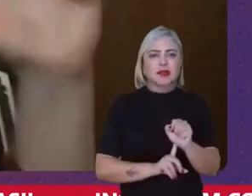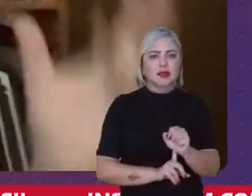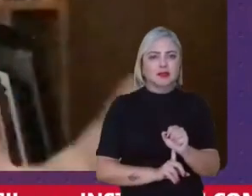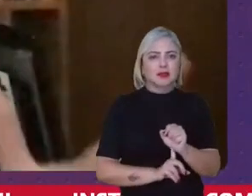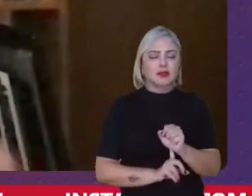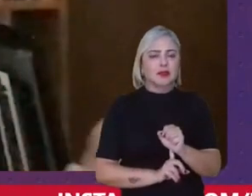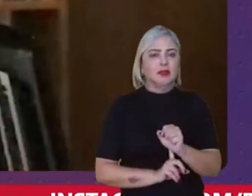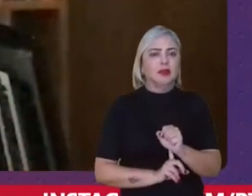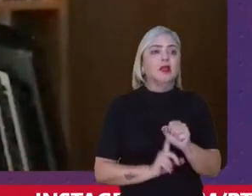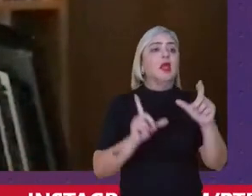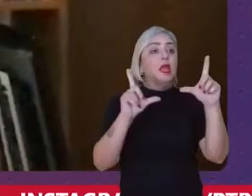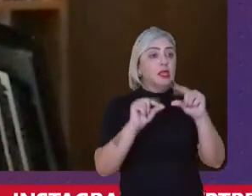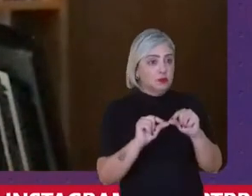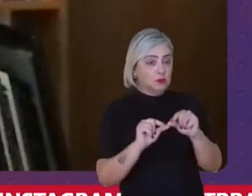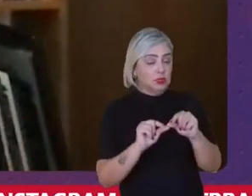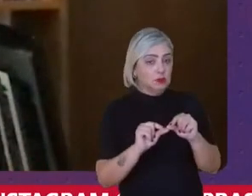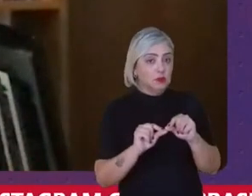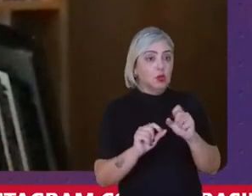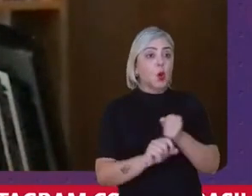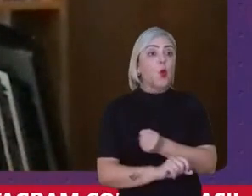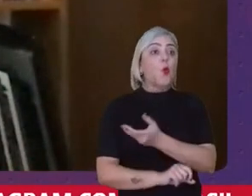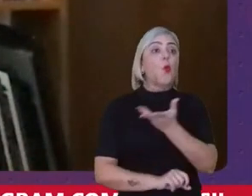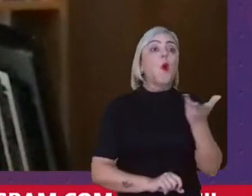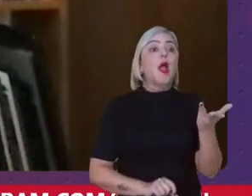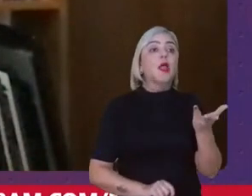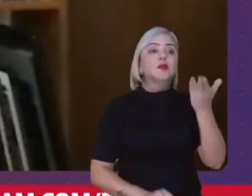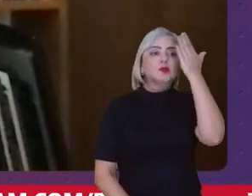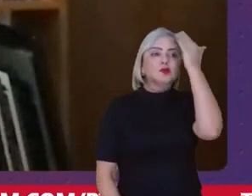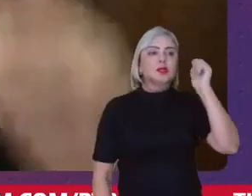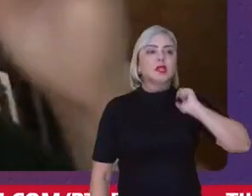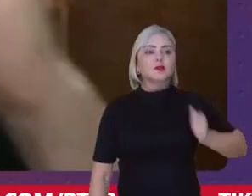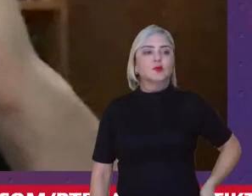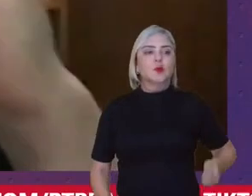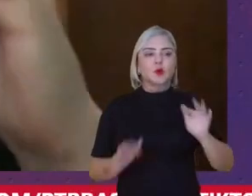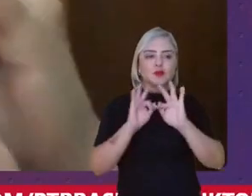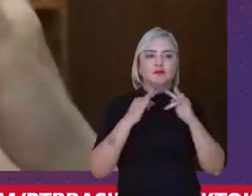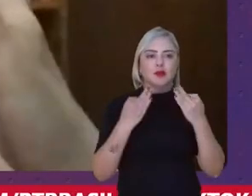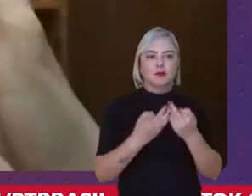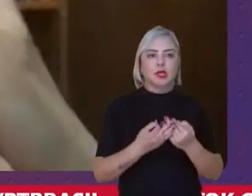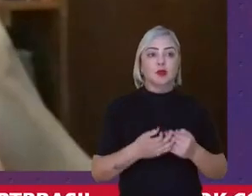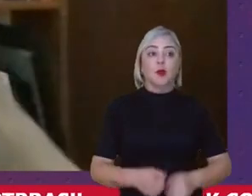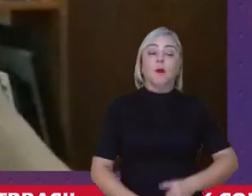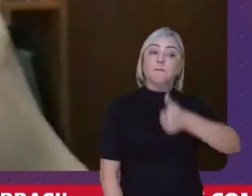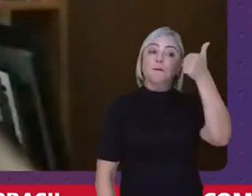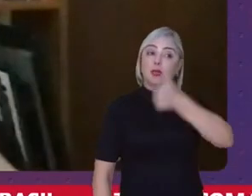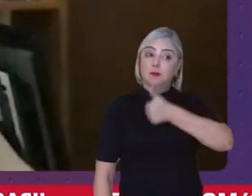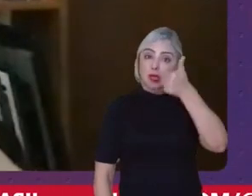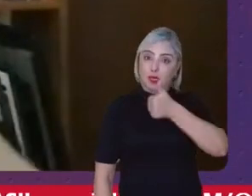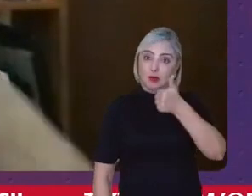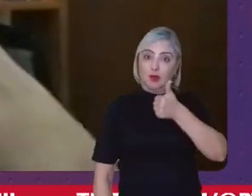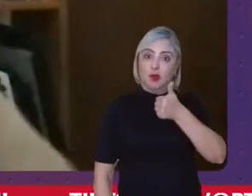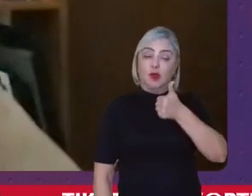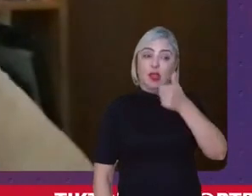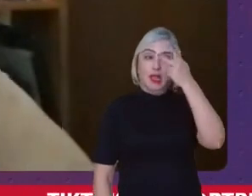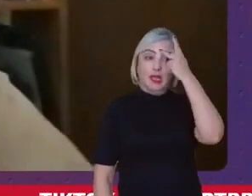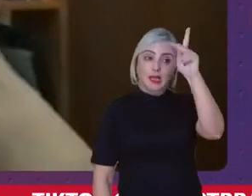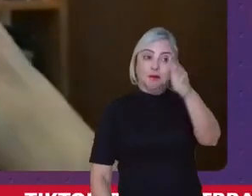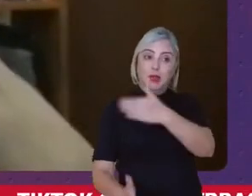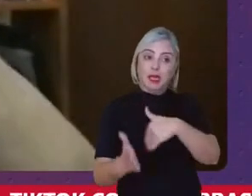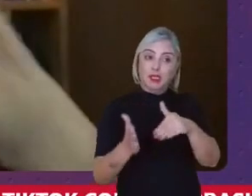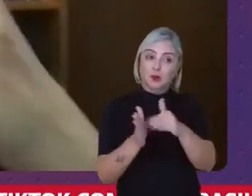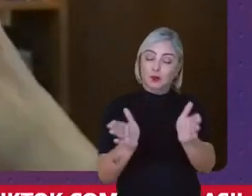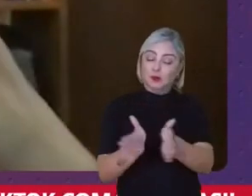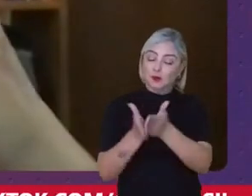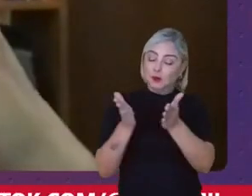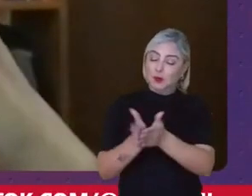a gente fala, resumindo agora, quais as chaves do sucesso do Bolsa Família? Primeiro, ele é universal entre os